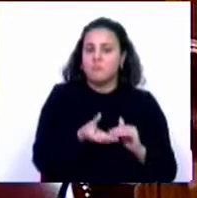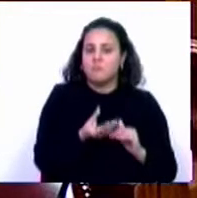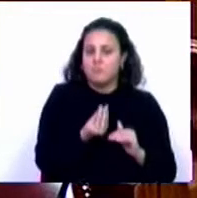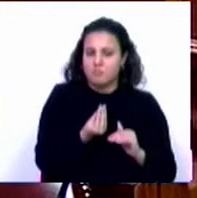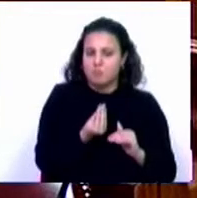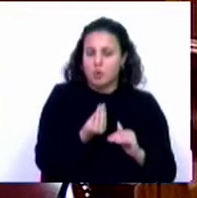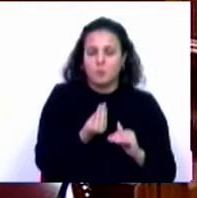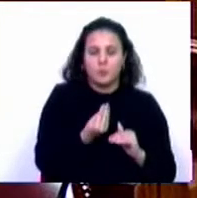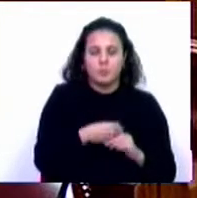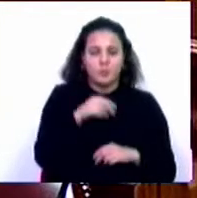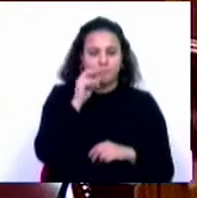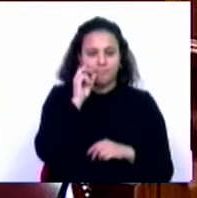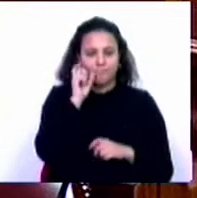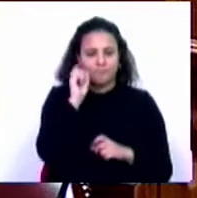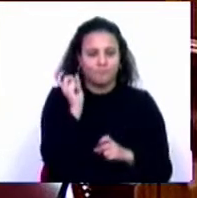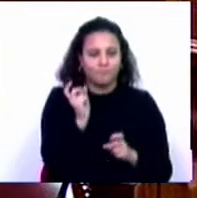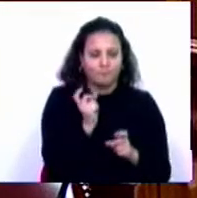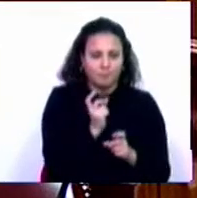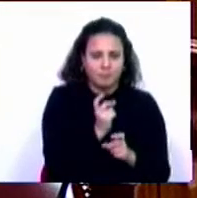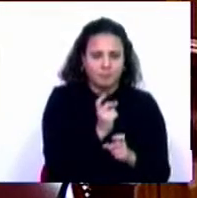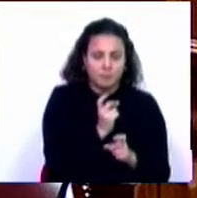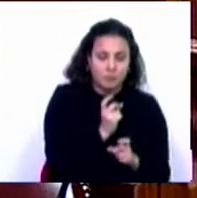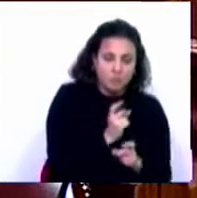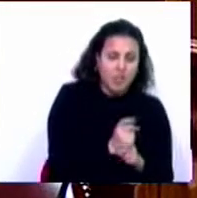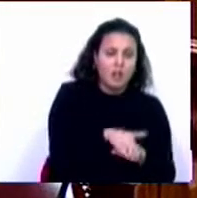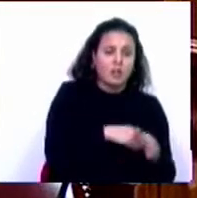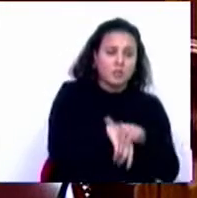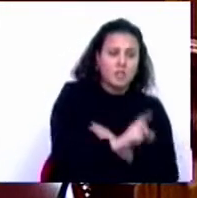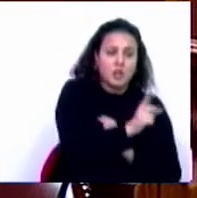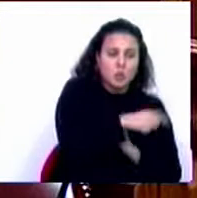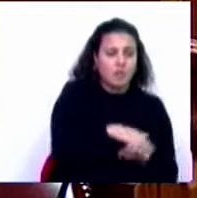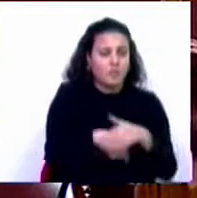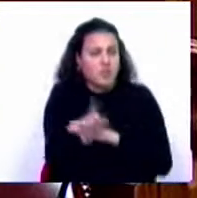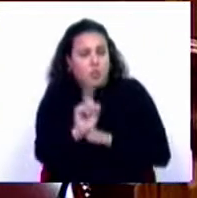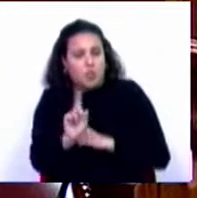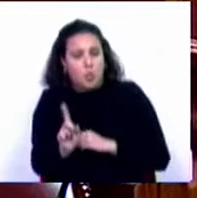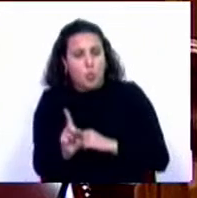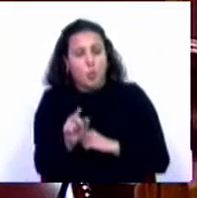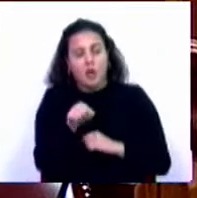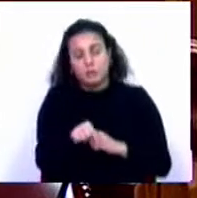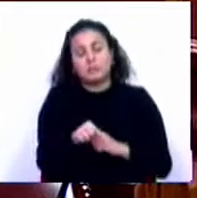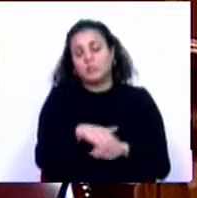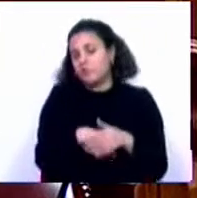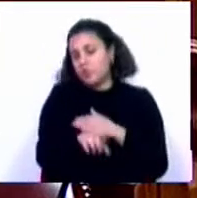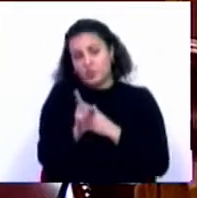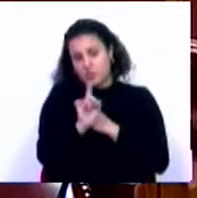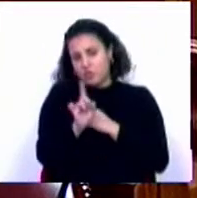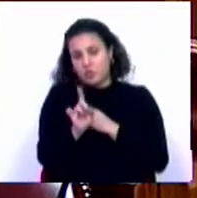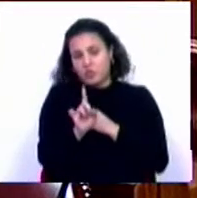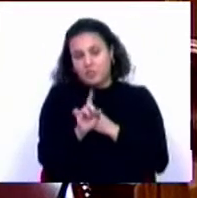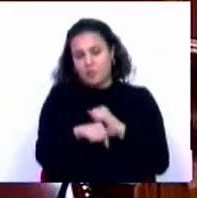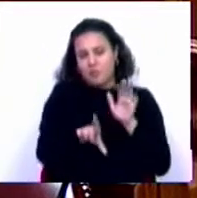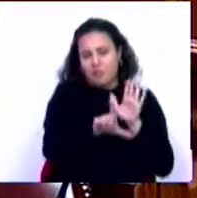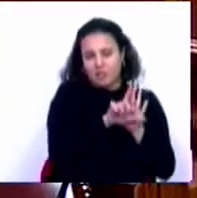equacionarmos o que deve ser feito e o que não deve ser feito, o que deve ser feito por via legislativa e o que não deve ser feito por via